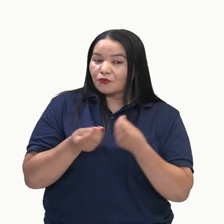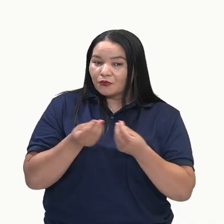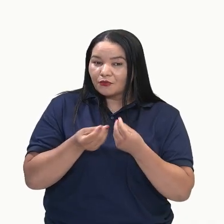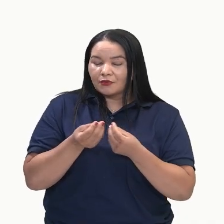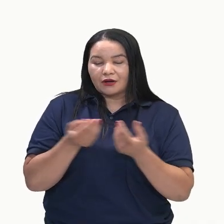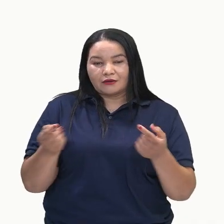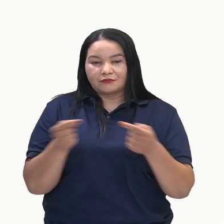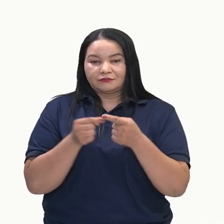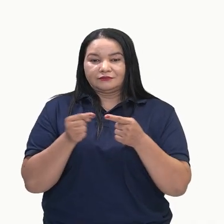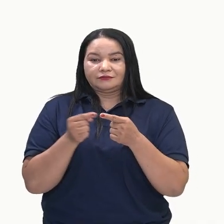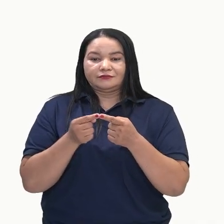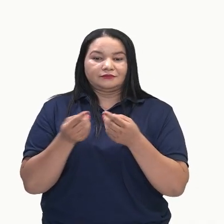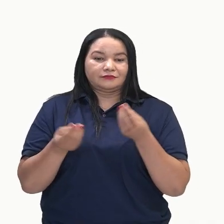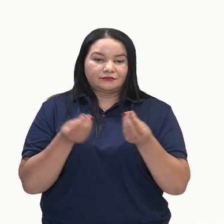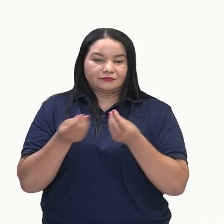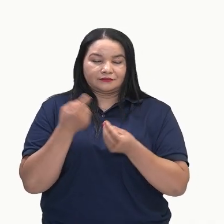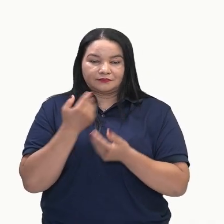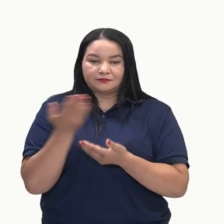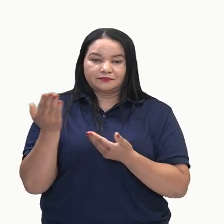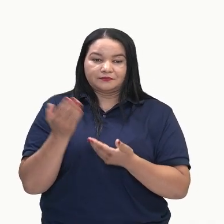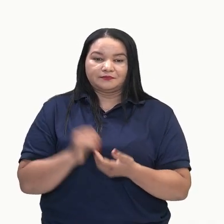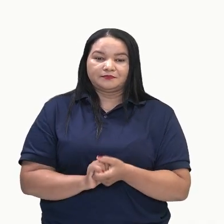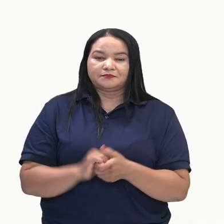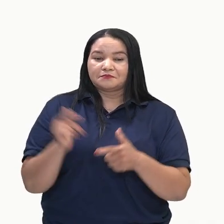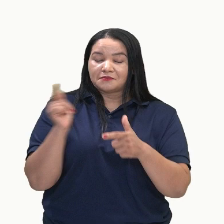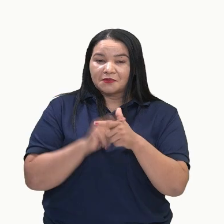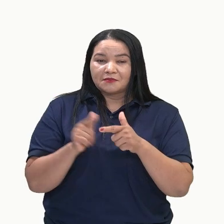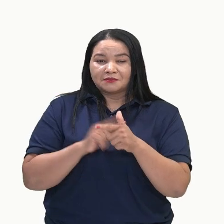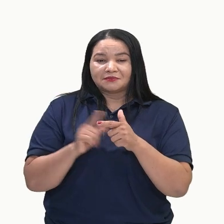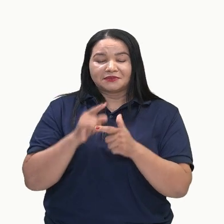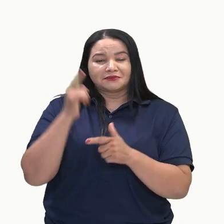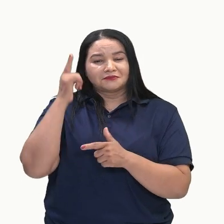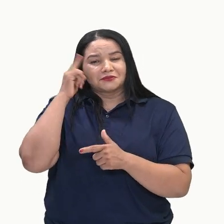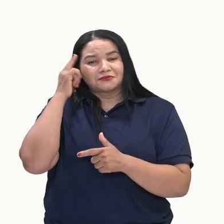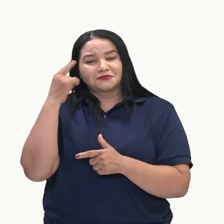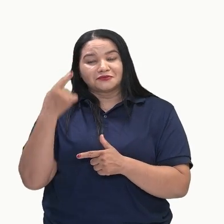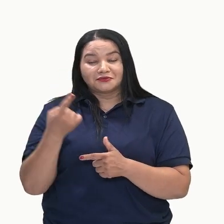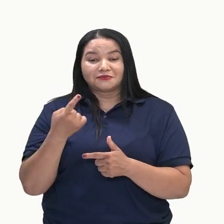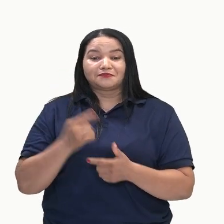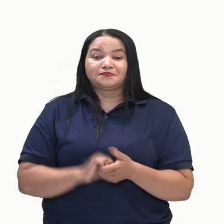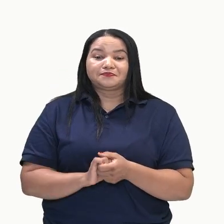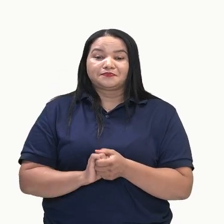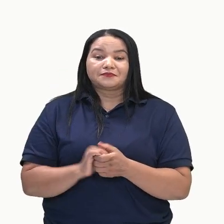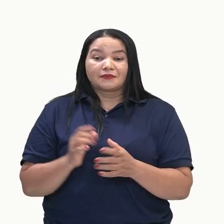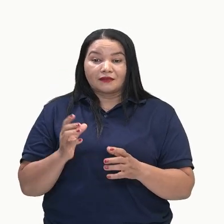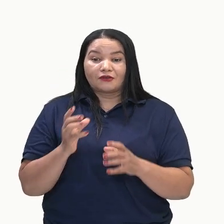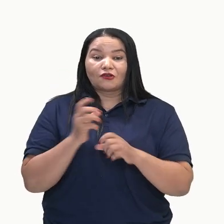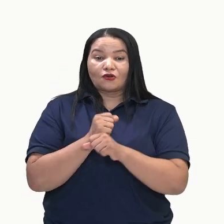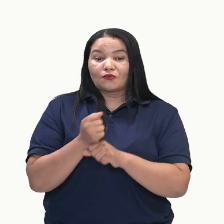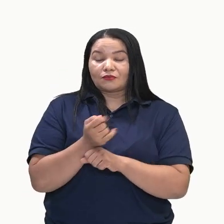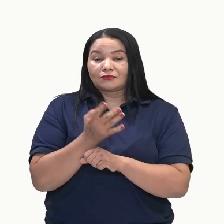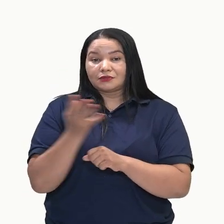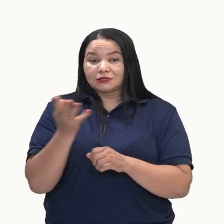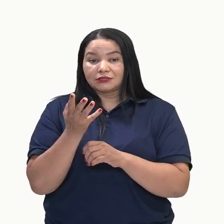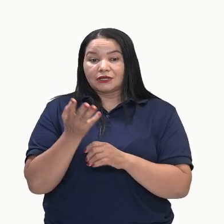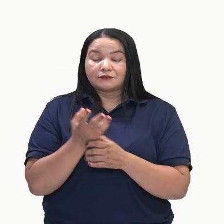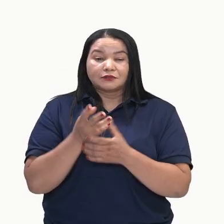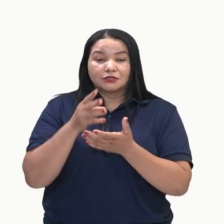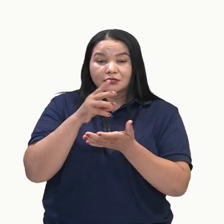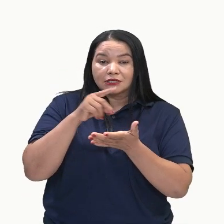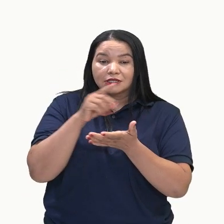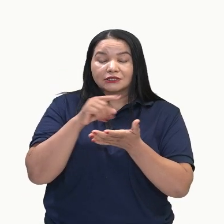aplicações práticas. Problemas do cotidiano, não é? Isso aí nós vivemos todos os dias. Calcular a quantidade de líquido em